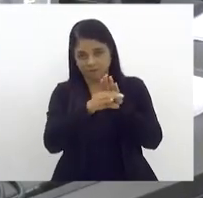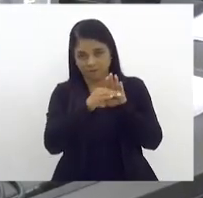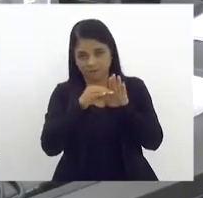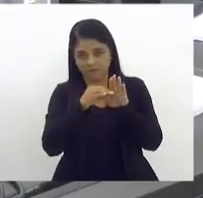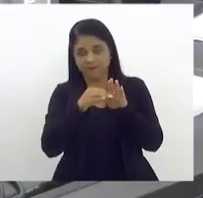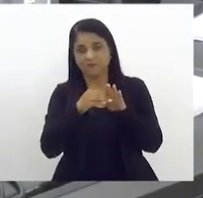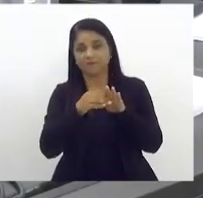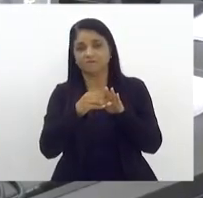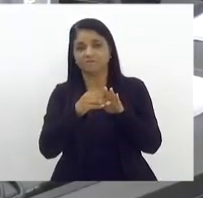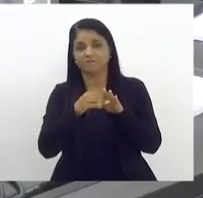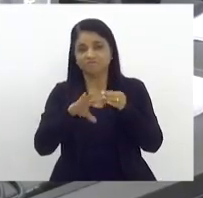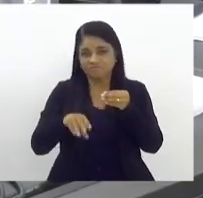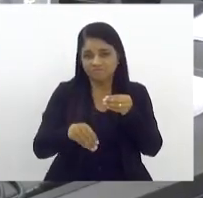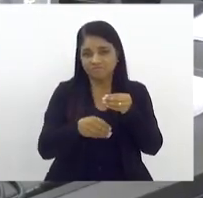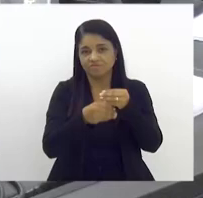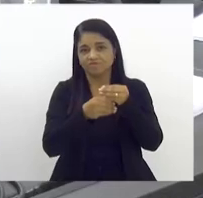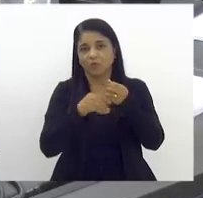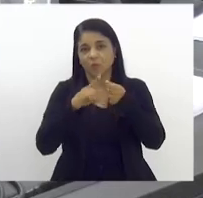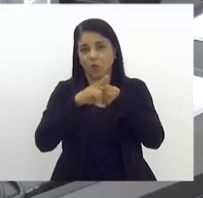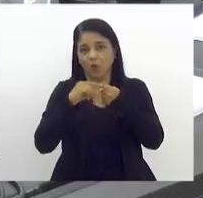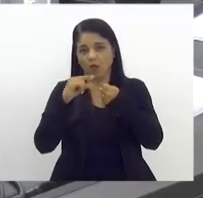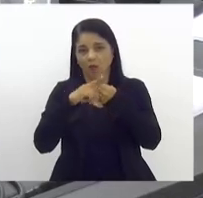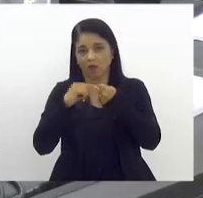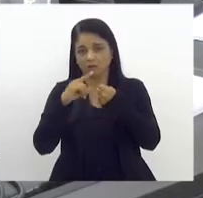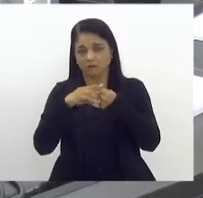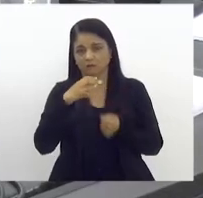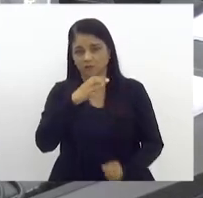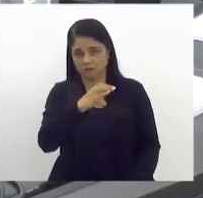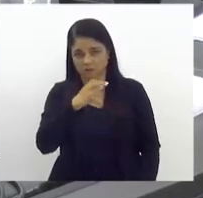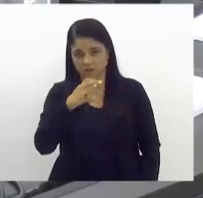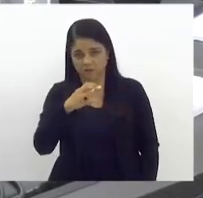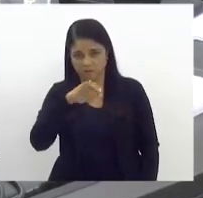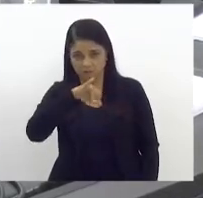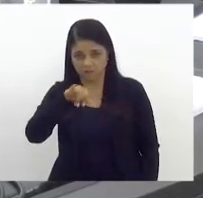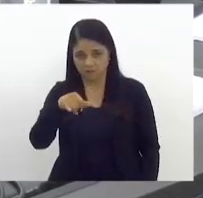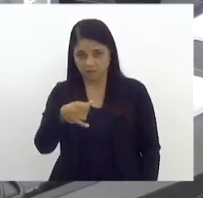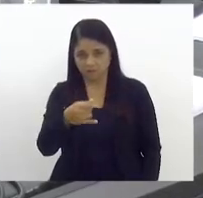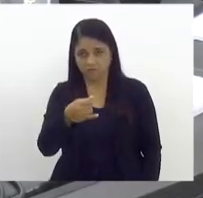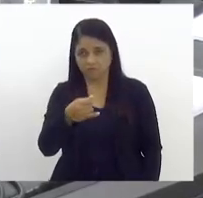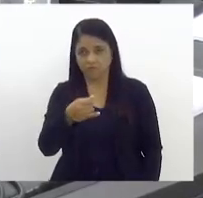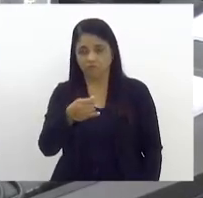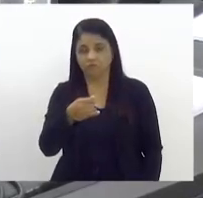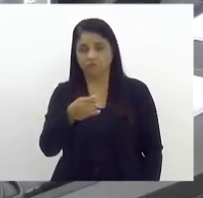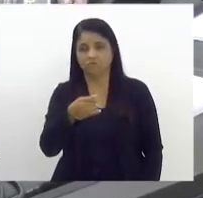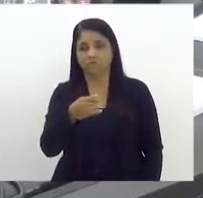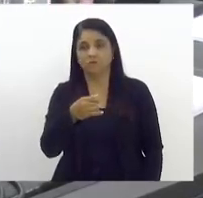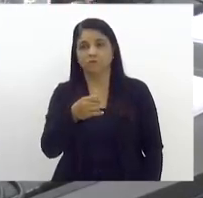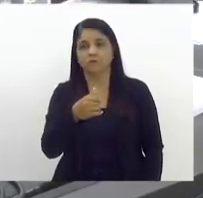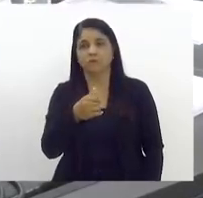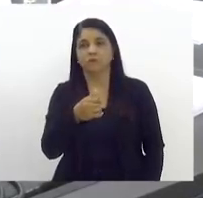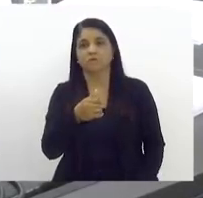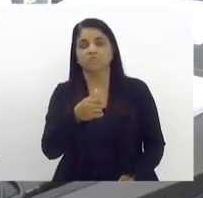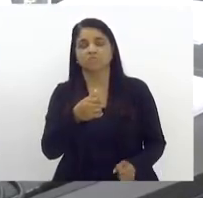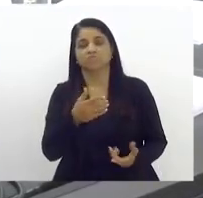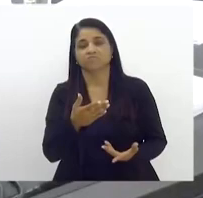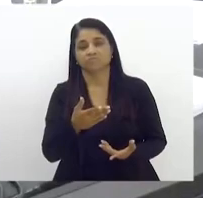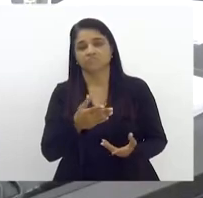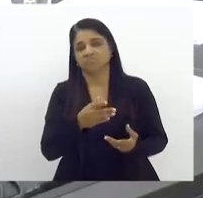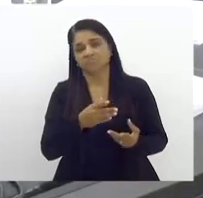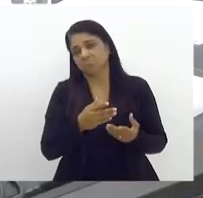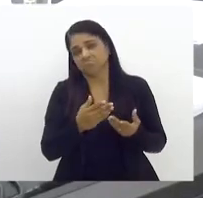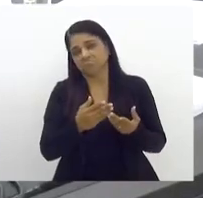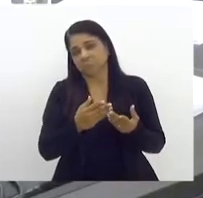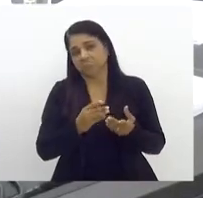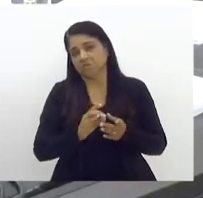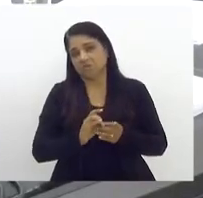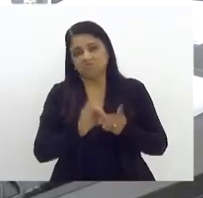incluir aquele artigo da CCJ, de a súmula 5 da CCJ, que não implica em qualquer tombamento